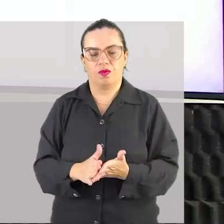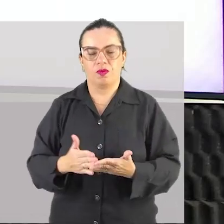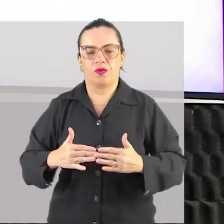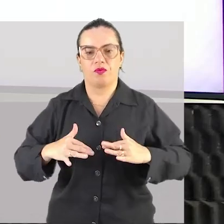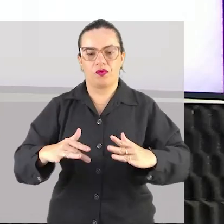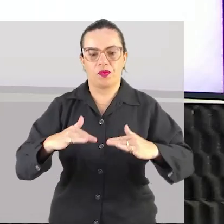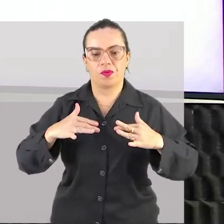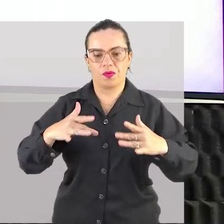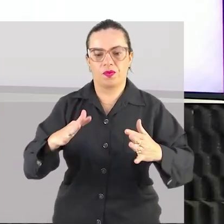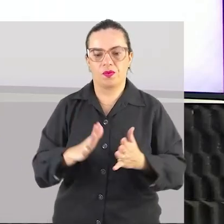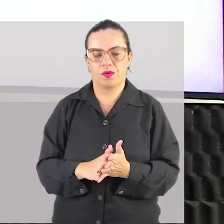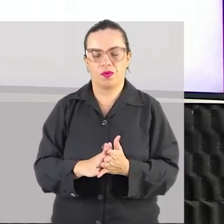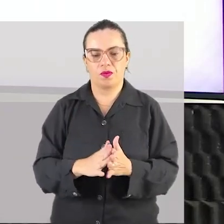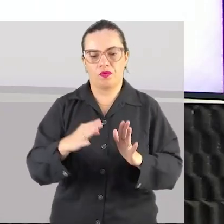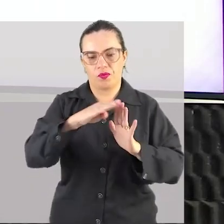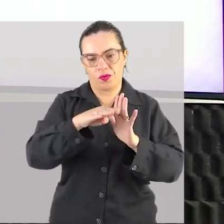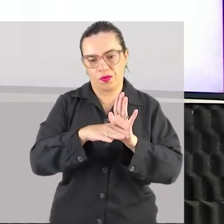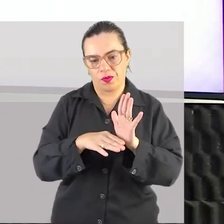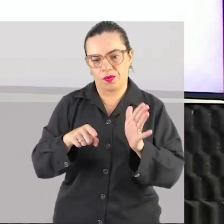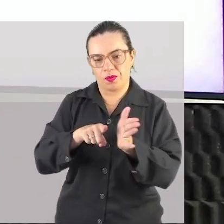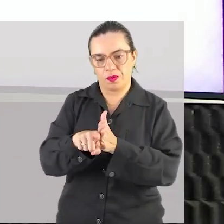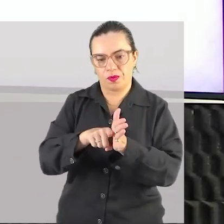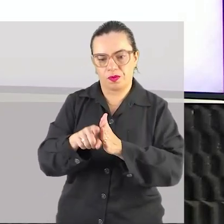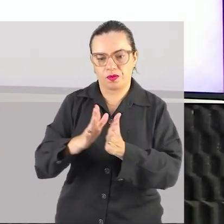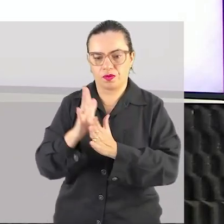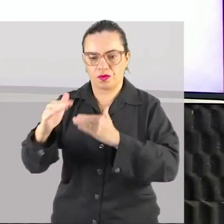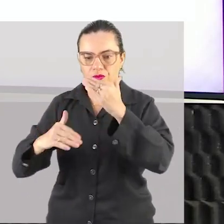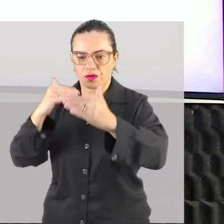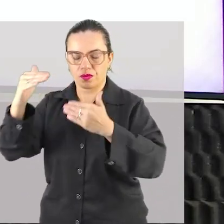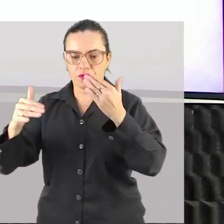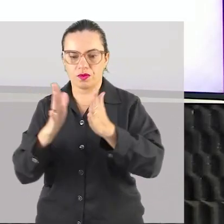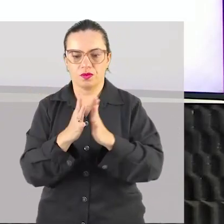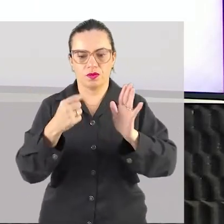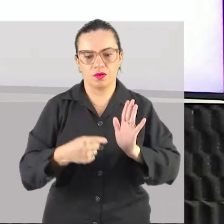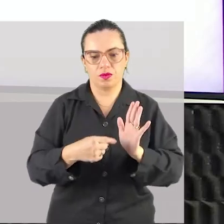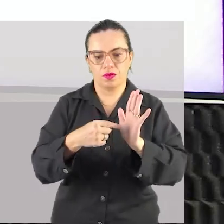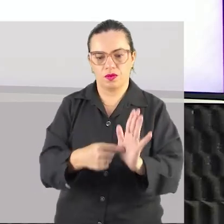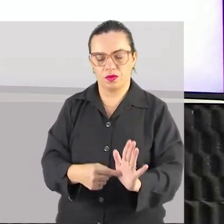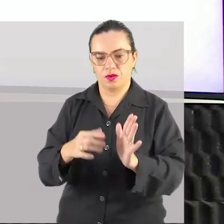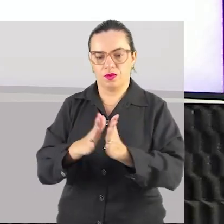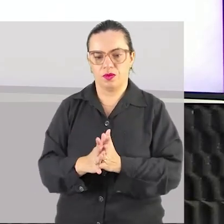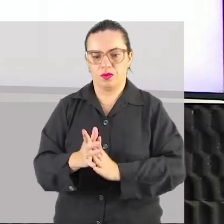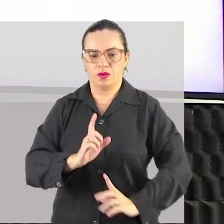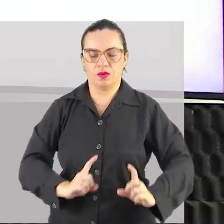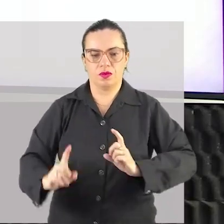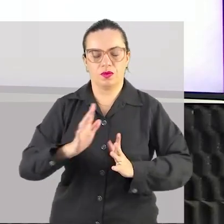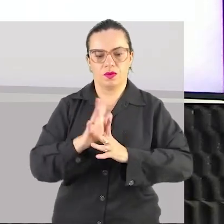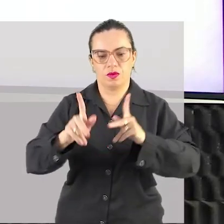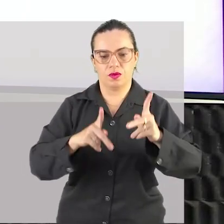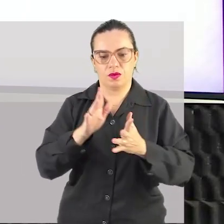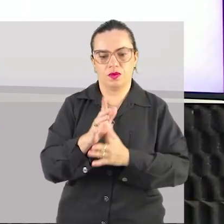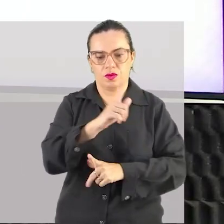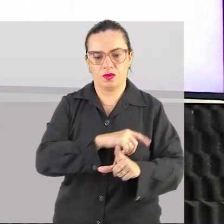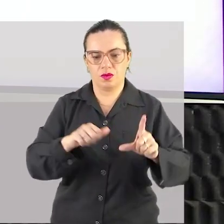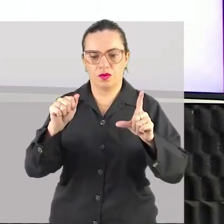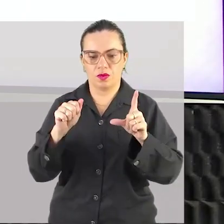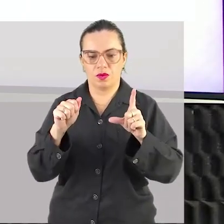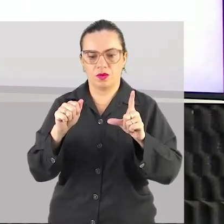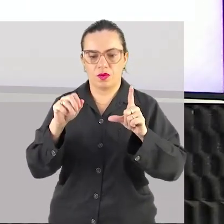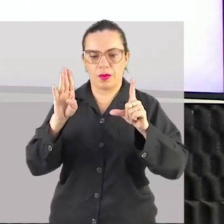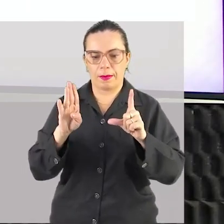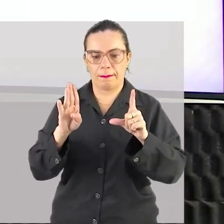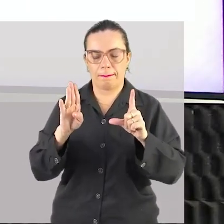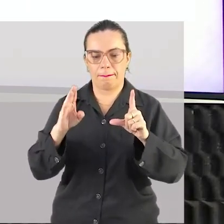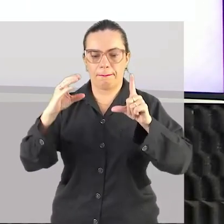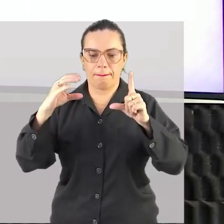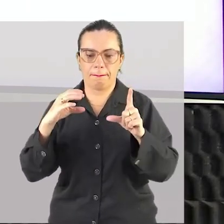para as alternativas a pesquisa desenvolvida retrata a seguinte dinâmica populacional fluxo de retorno migração